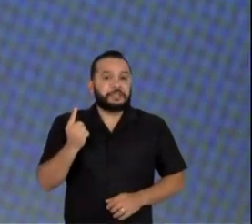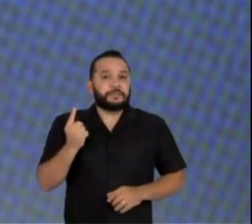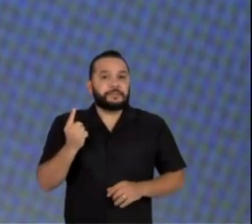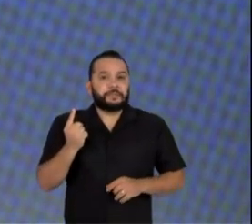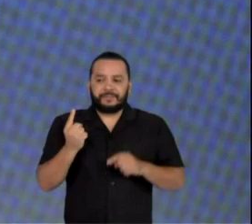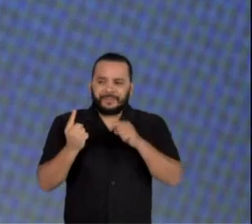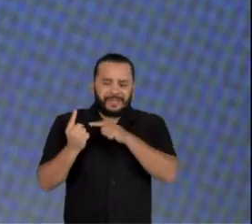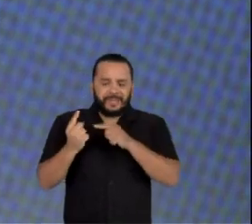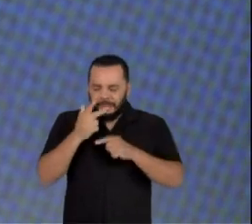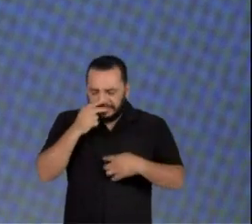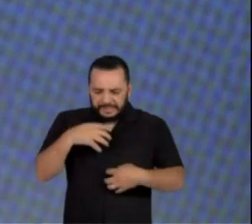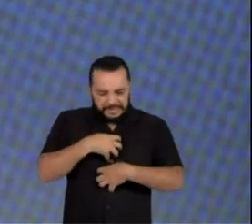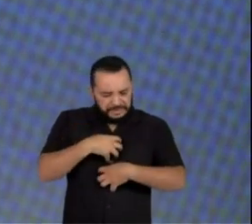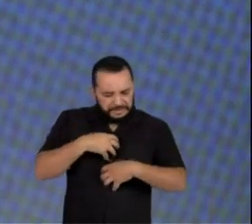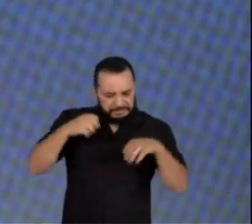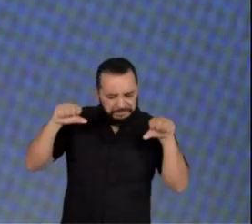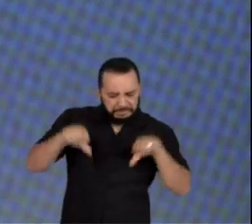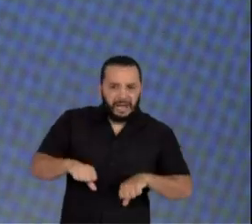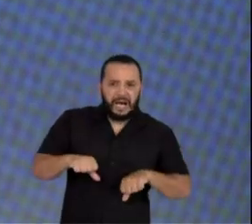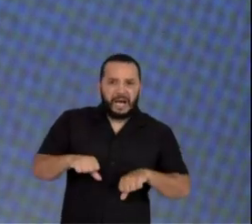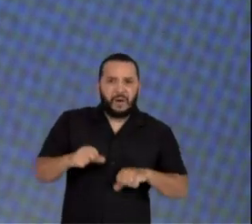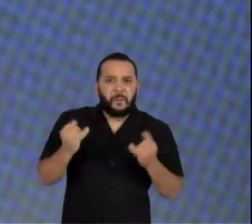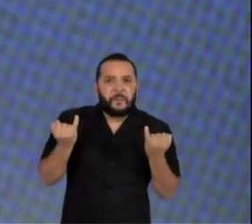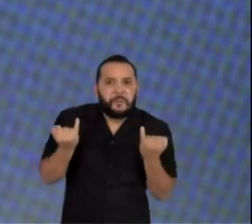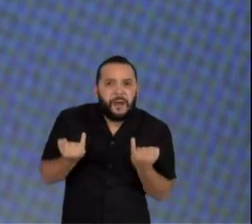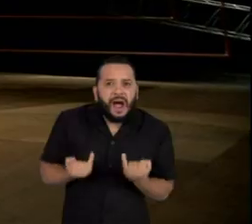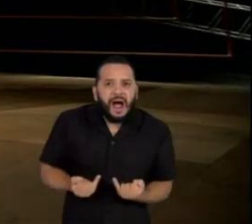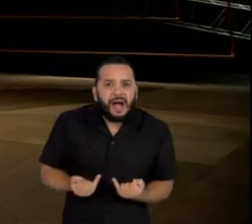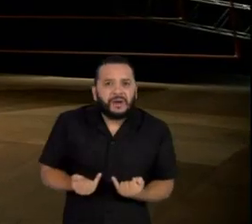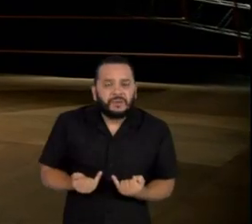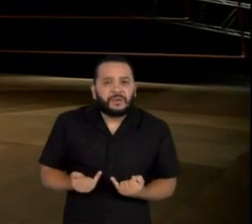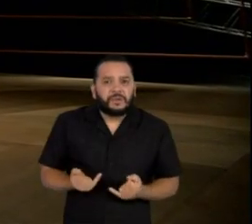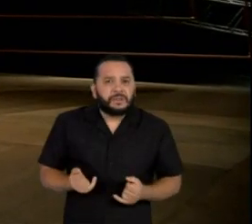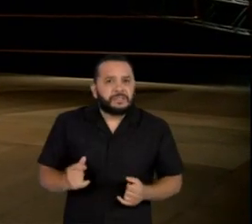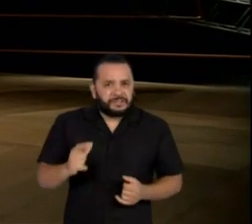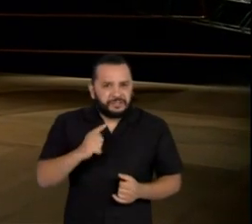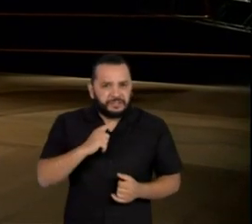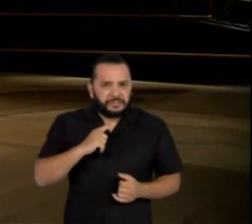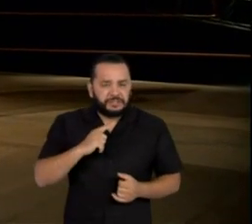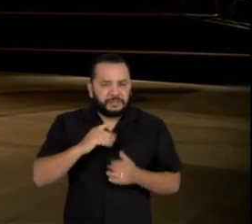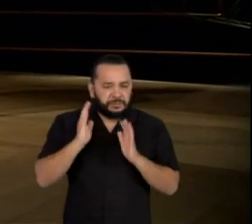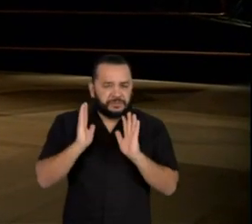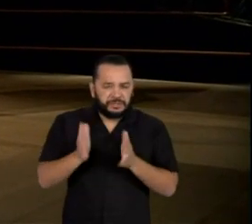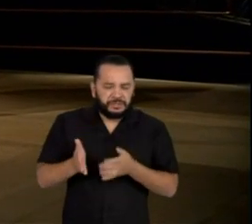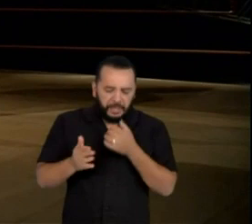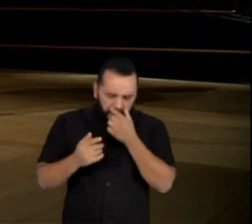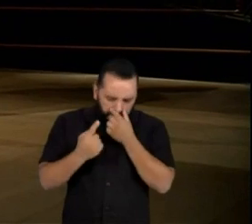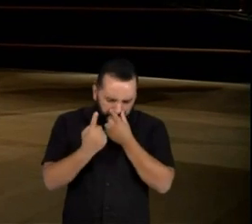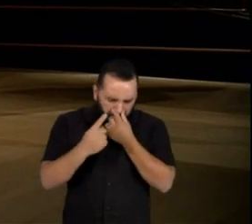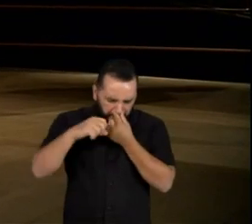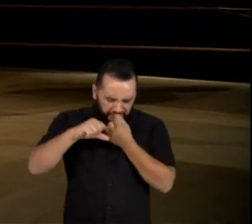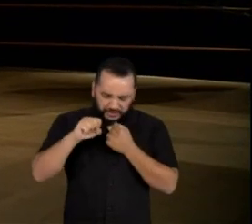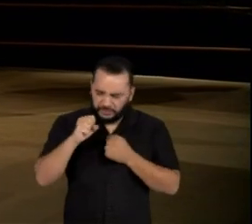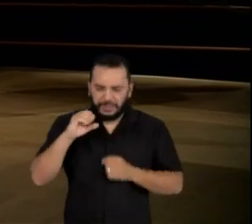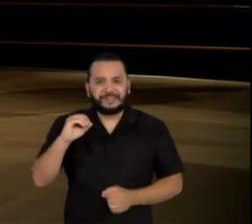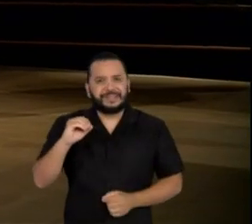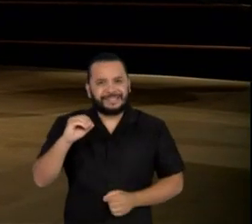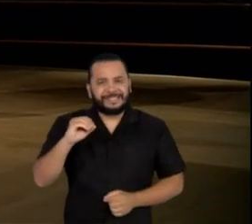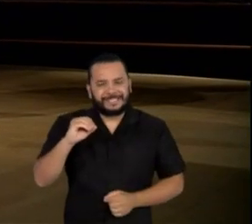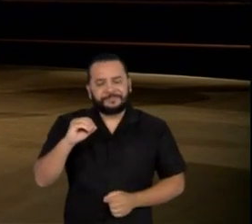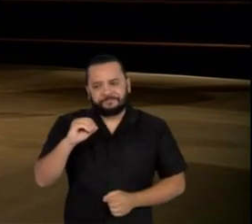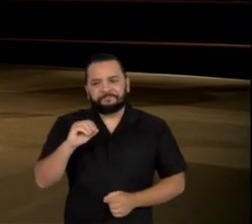claramente dodói, sabe assim, uma pessoa que estava muito magra e já tinha um sinal nele. Né? Os anos 80 veio, né? Uma